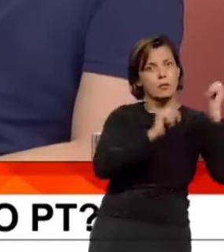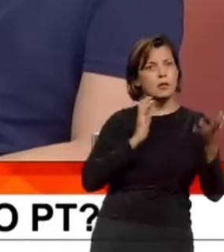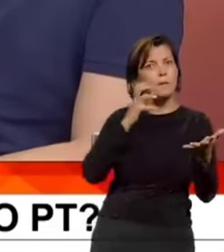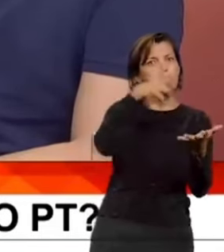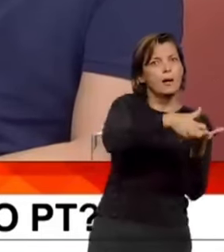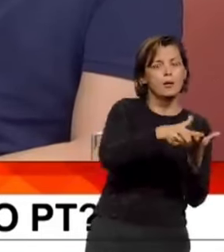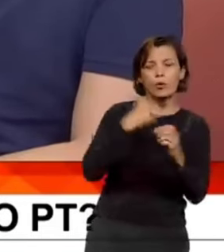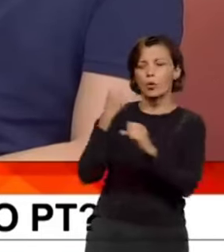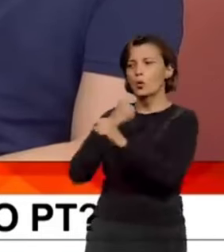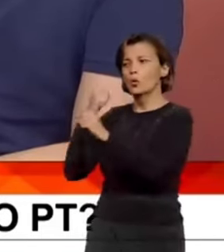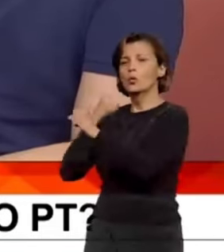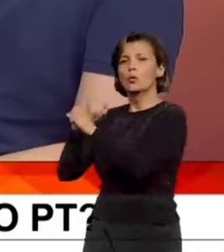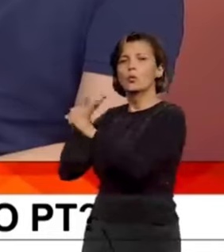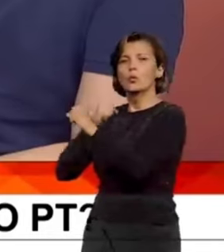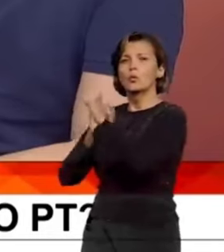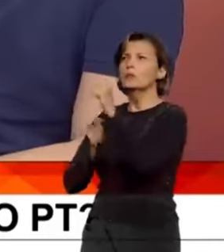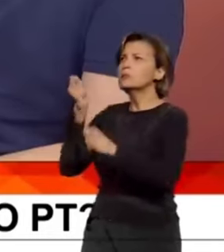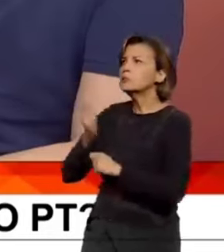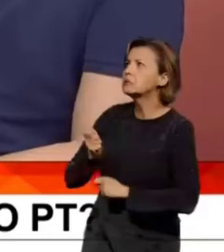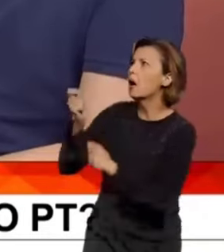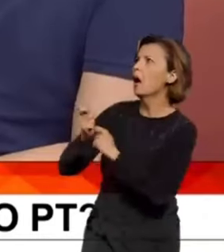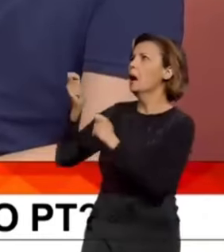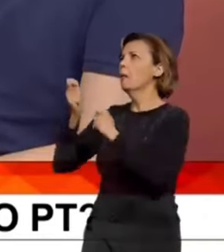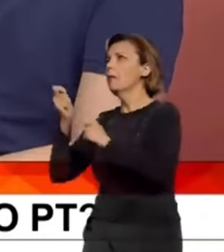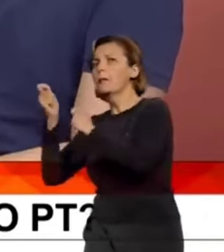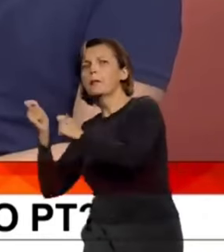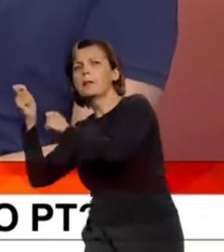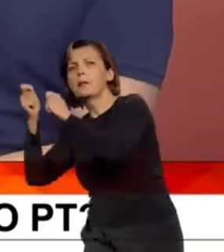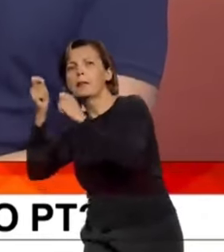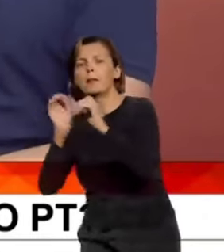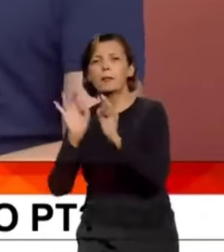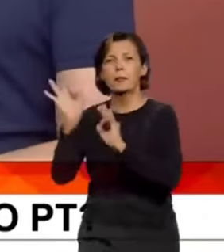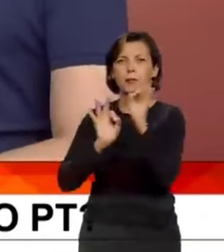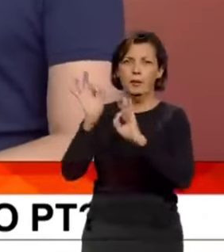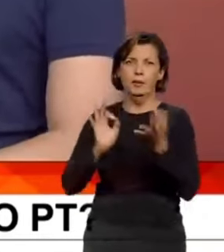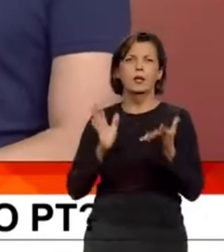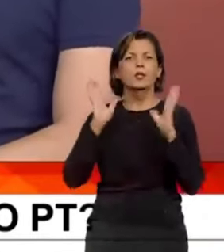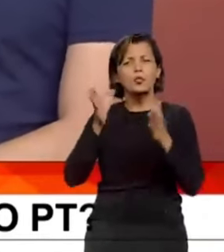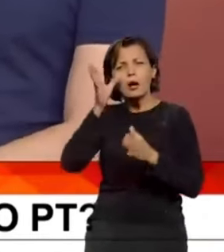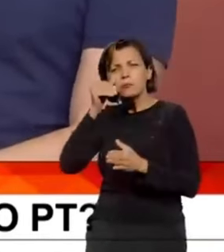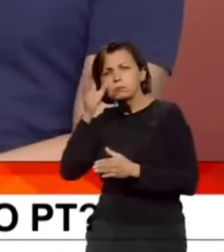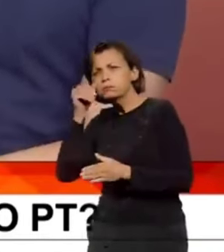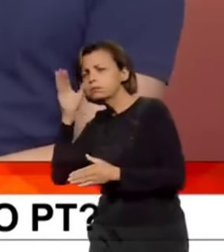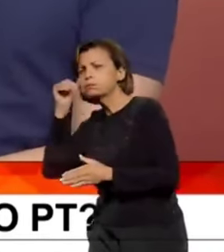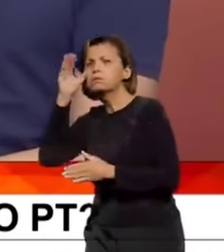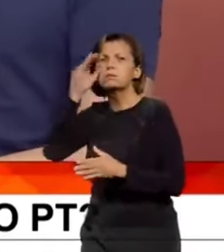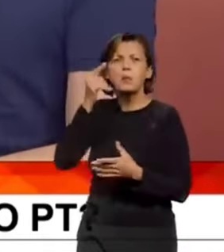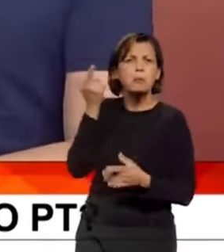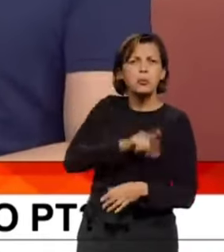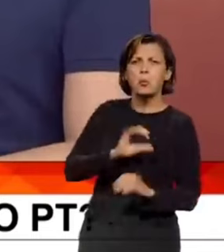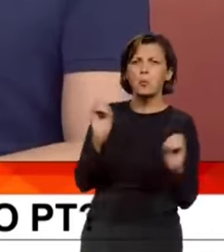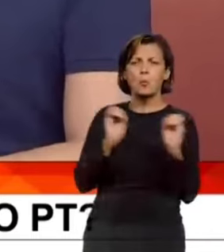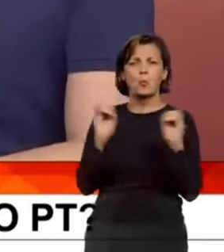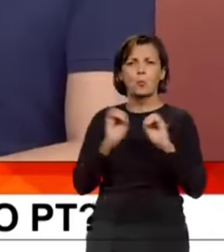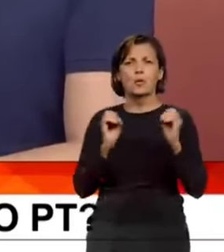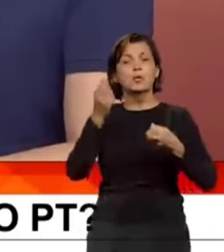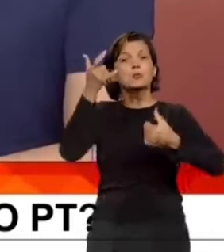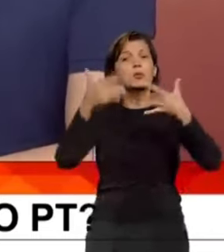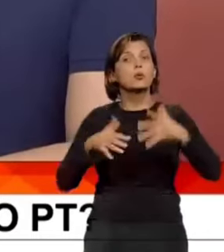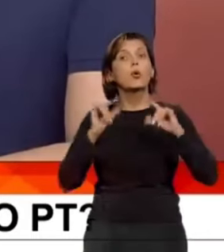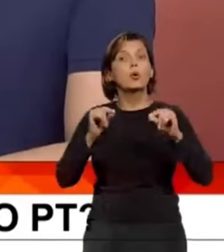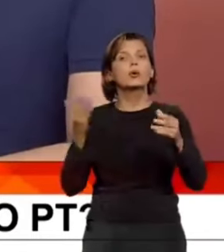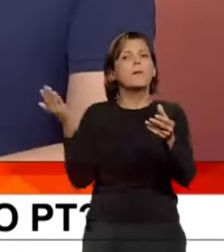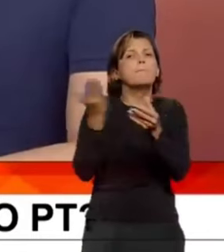investigação tentou cinco talula a propriedade do sítio não conseguiu e partiram para a